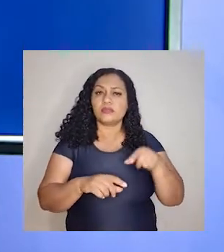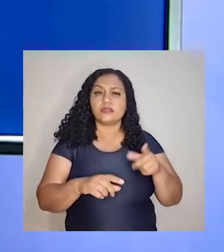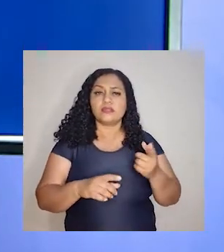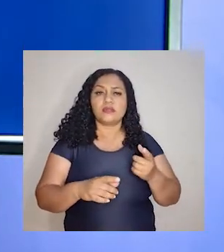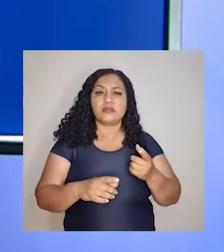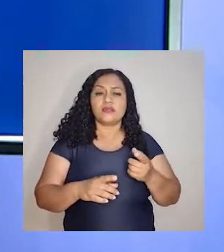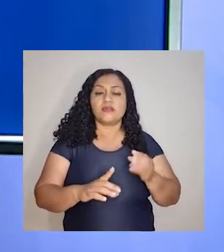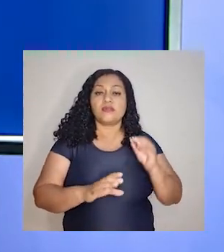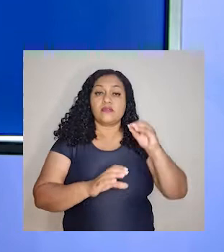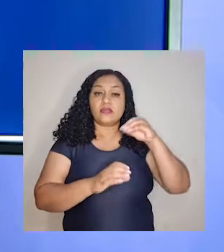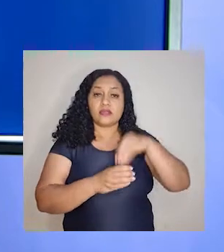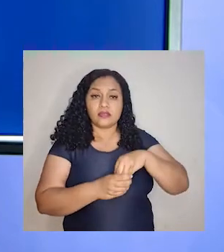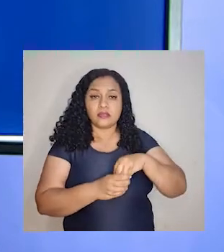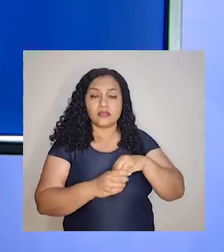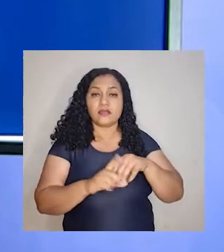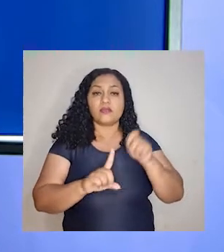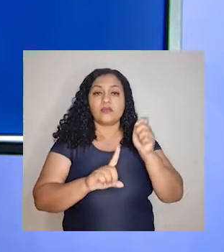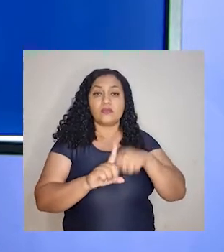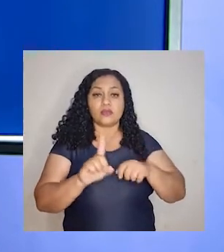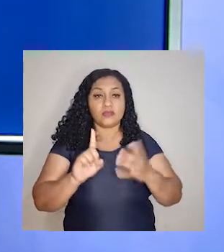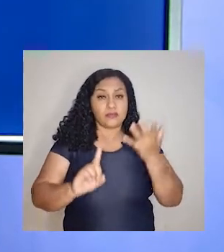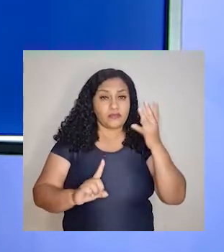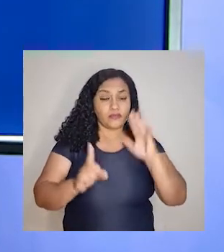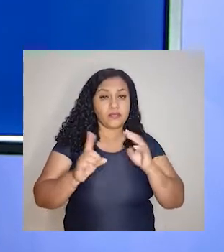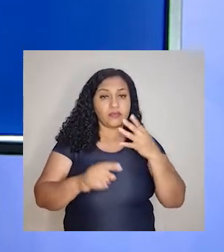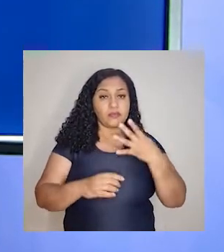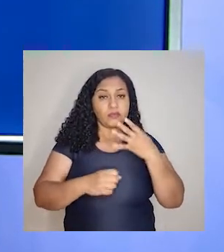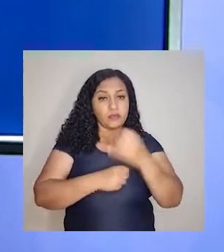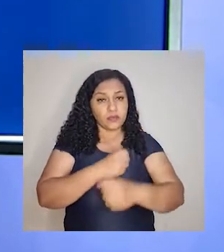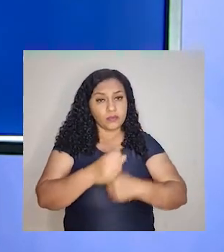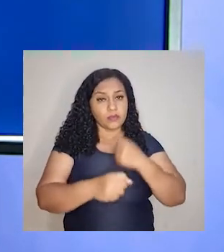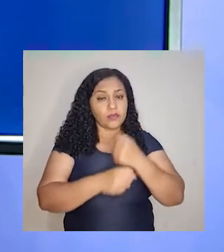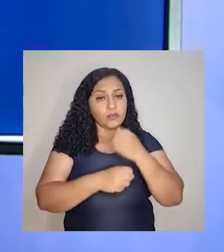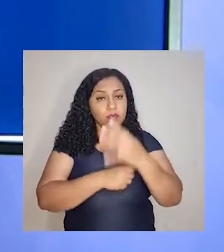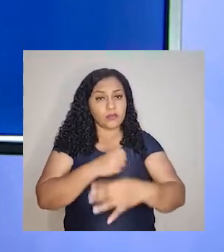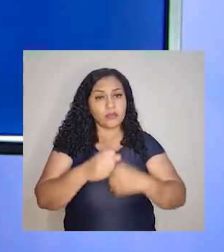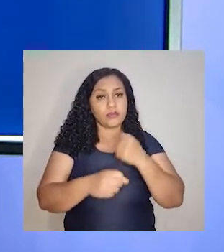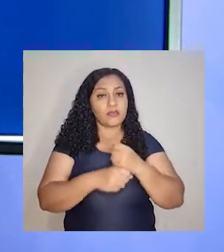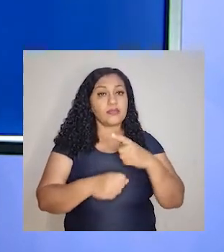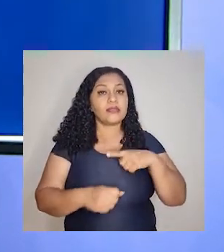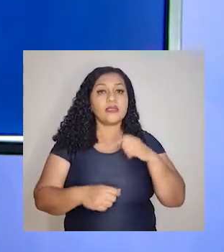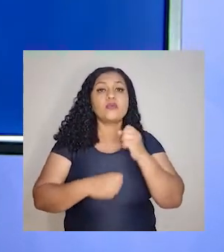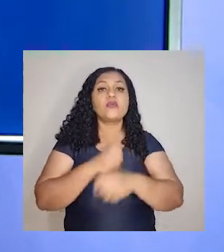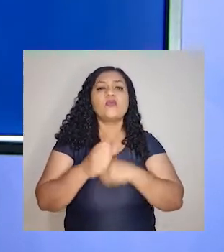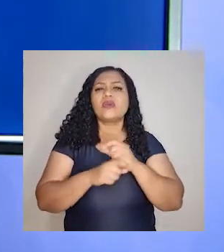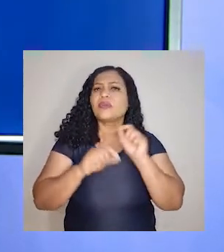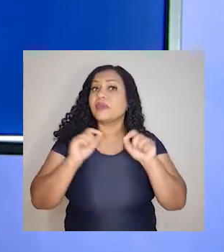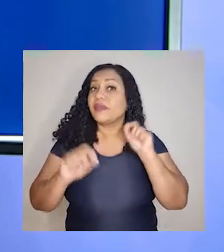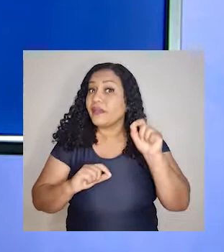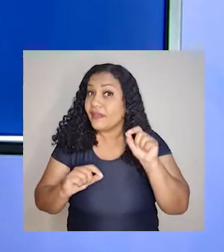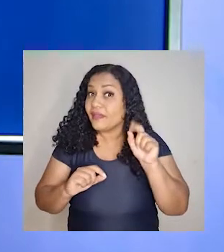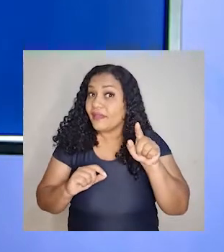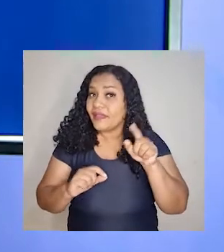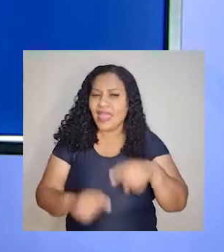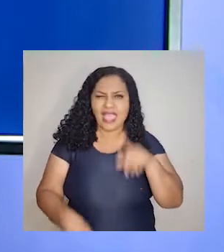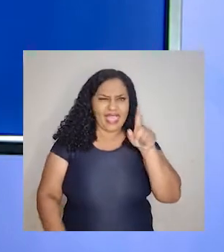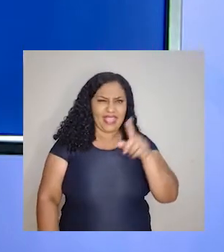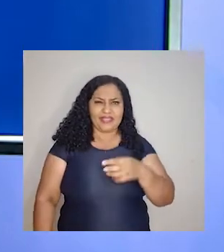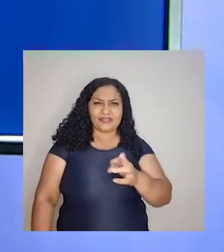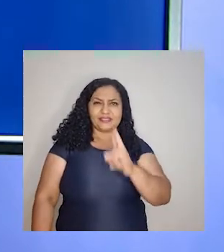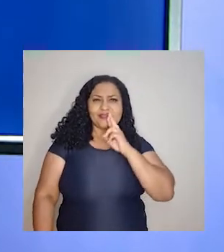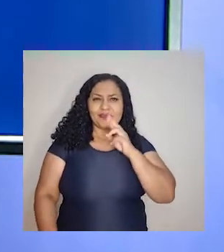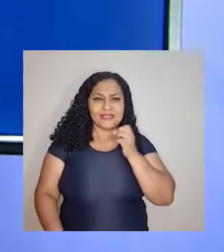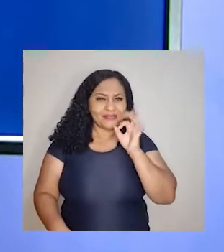ter um excedente de horas que são colocadas no mês de fevereiro né de quatro em quatro anos quando ocorre o